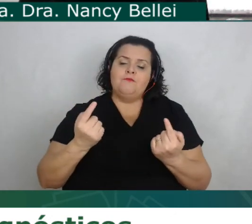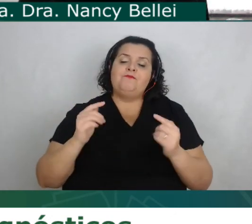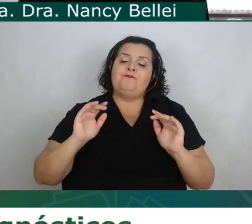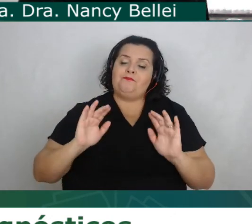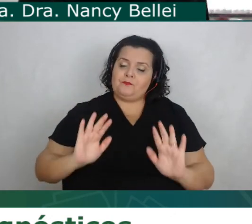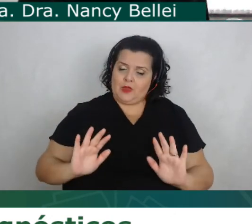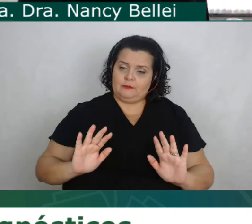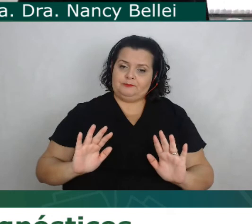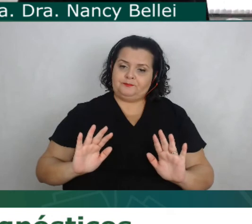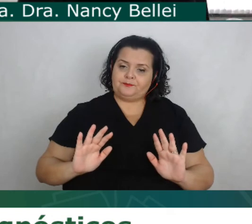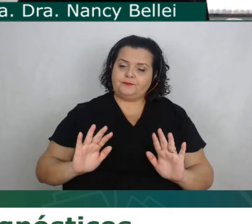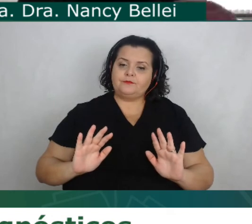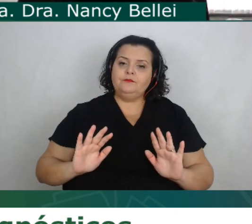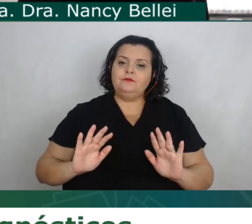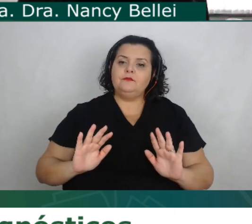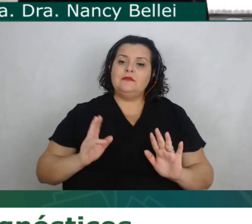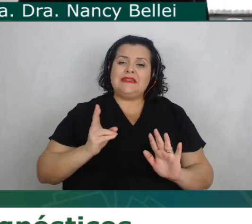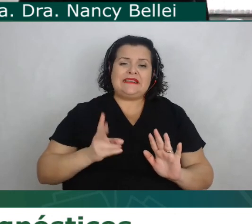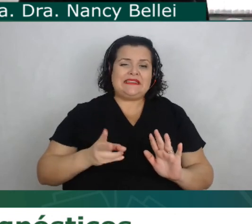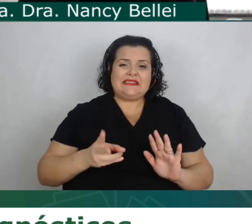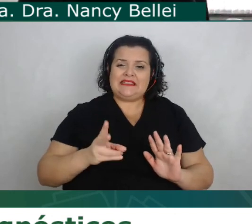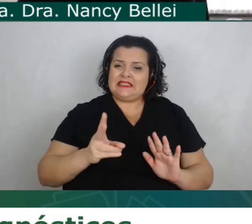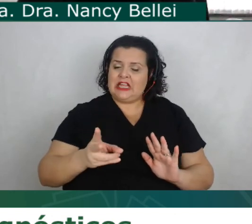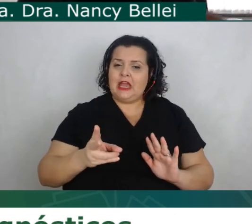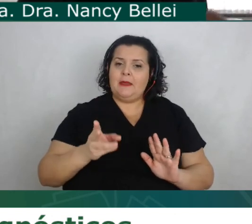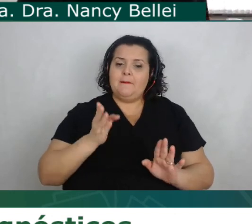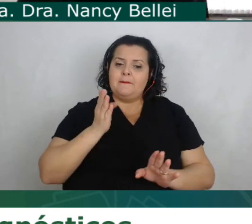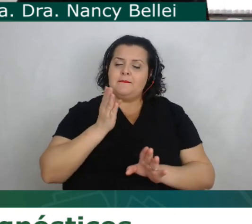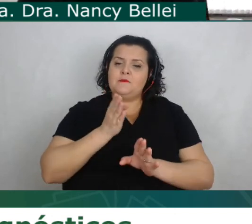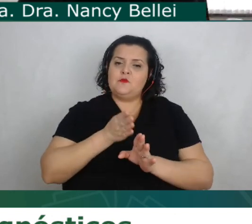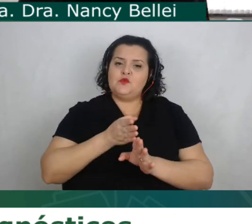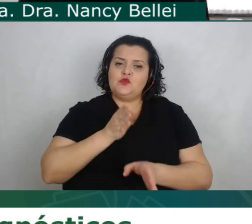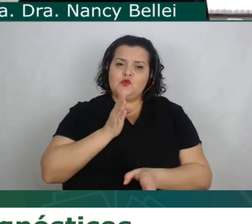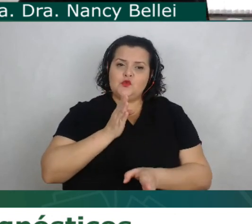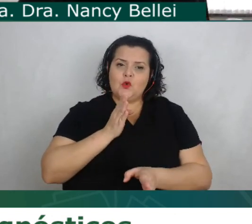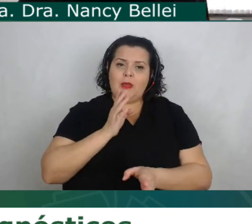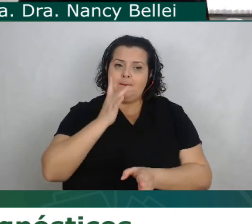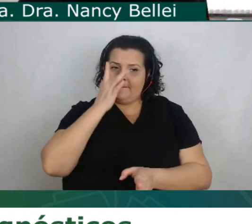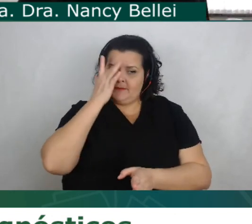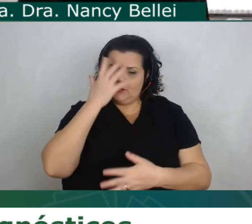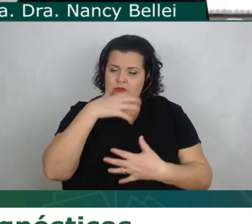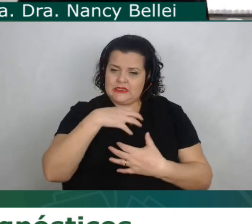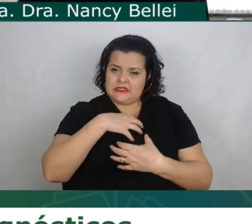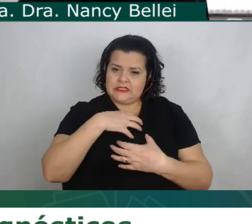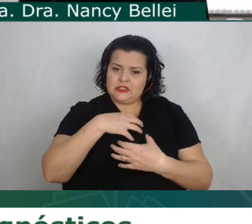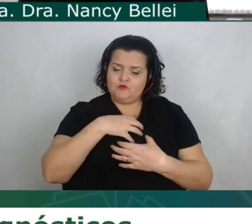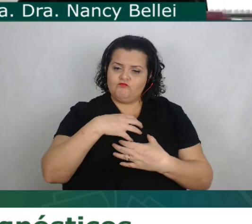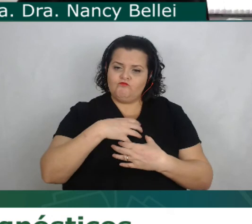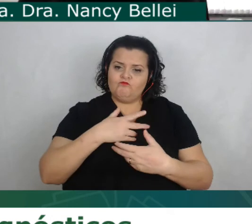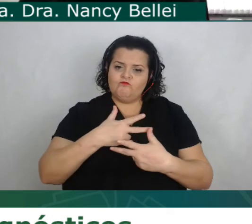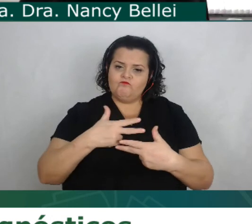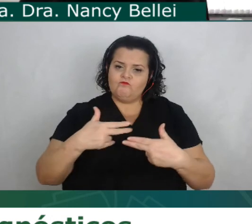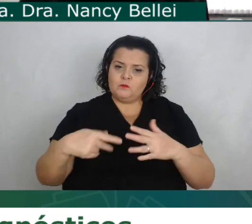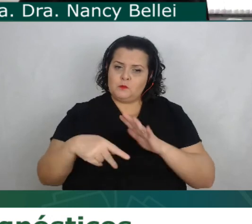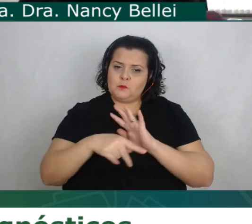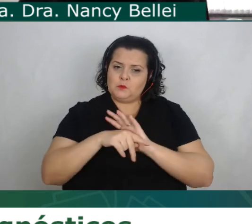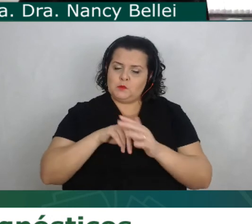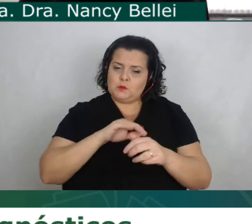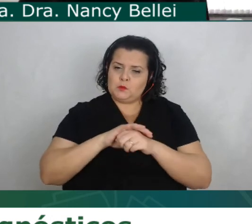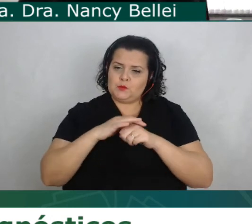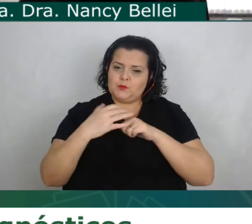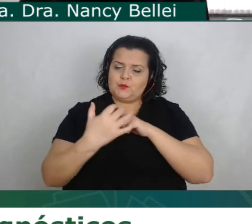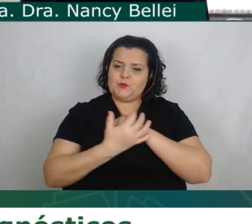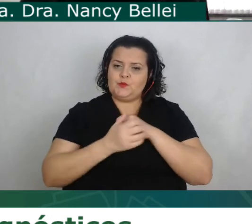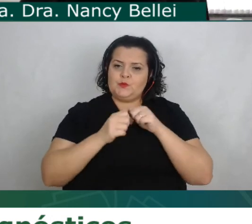aguda, sempre assim, fazer diagnóstico do paciente sintomático não é? O paciente sintomático é